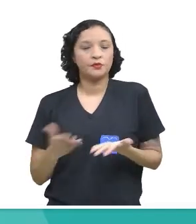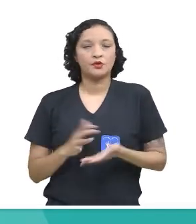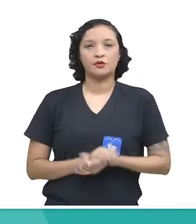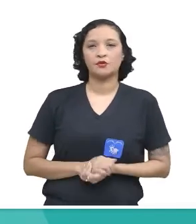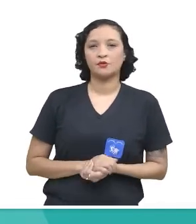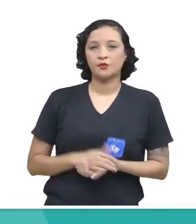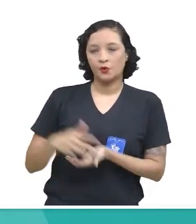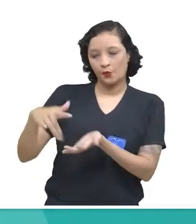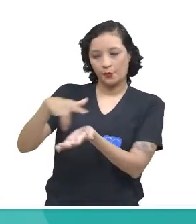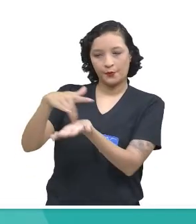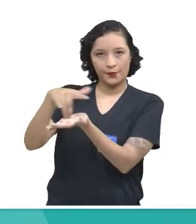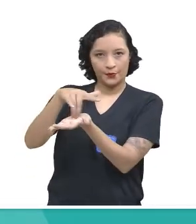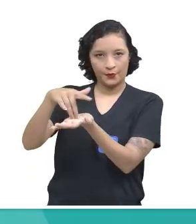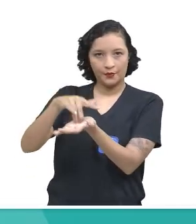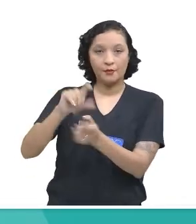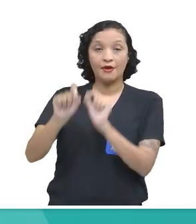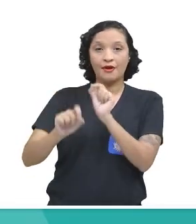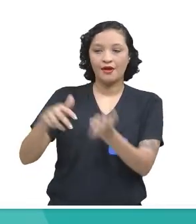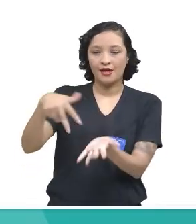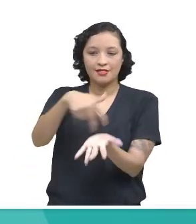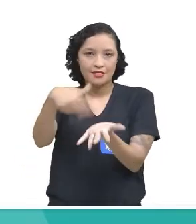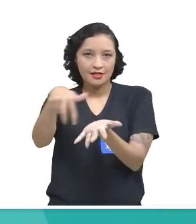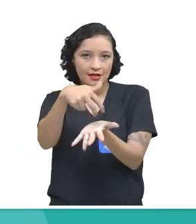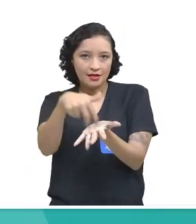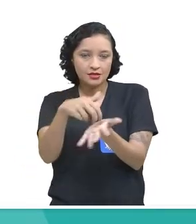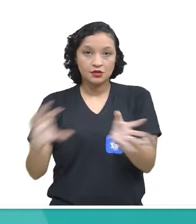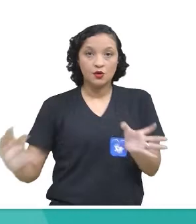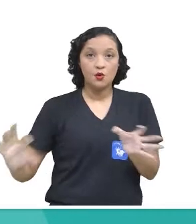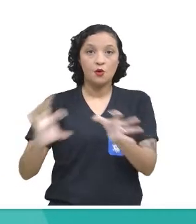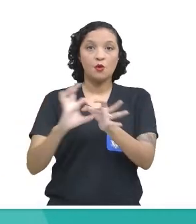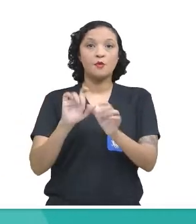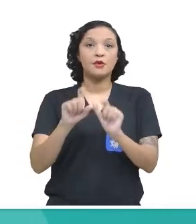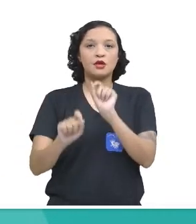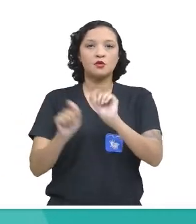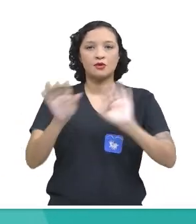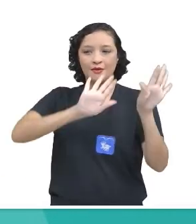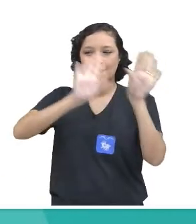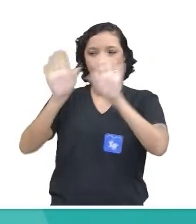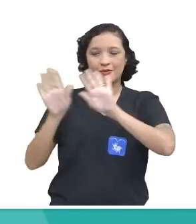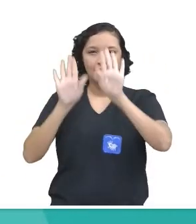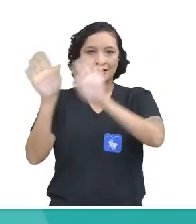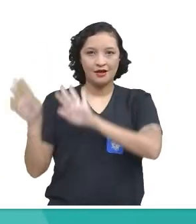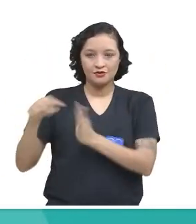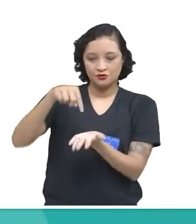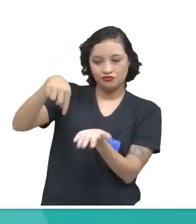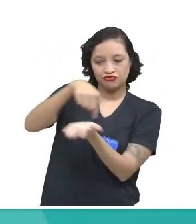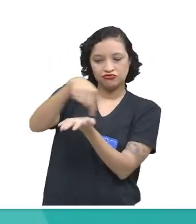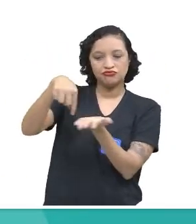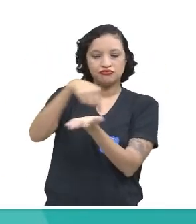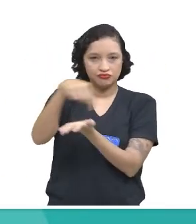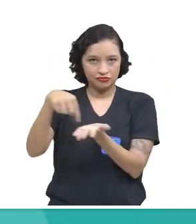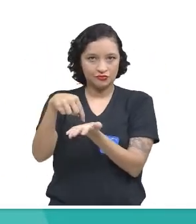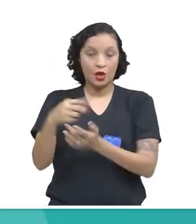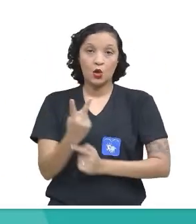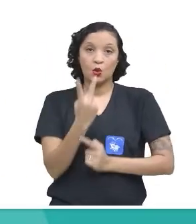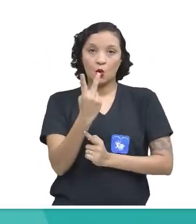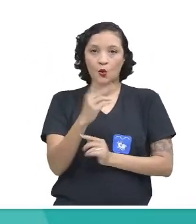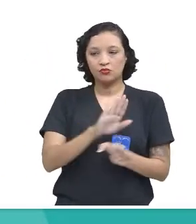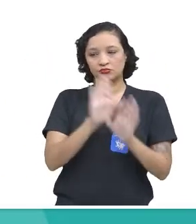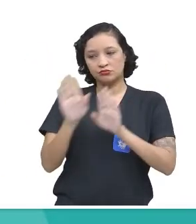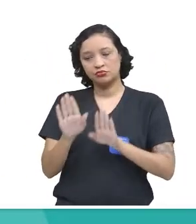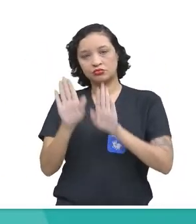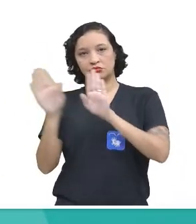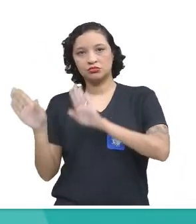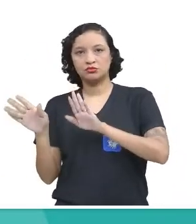Boi-Bumbá, ela é uma dança que combina movimentos de braços e giros em passos de 2 para lá e 2 para cá.